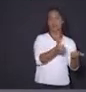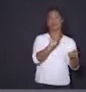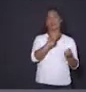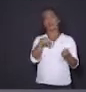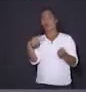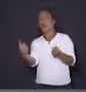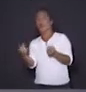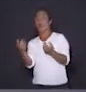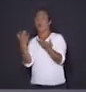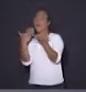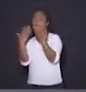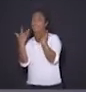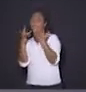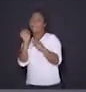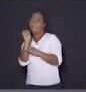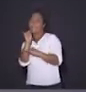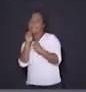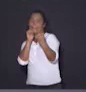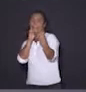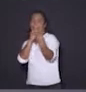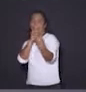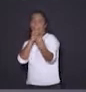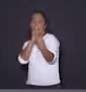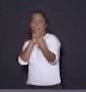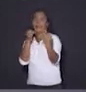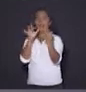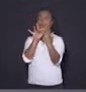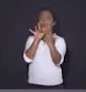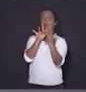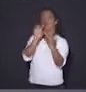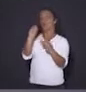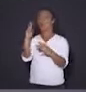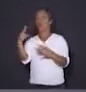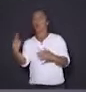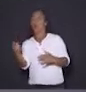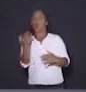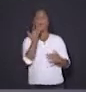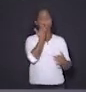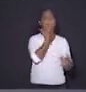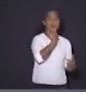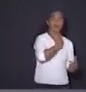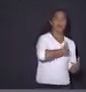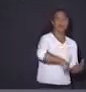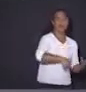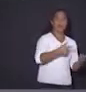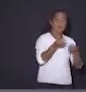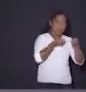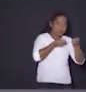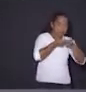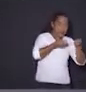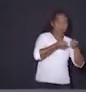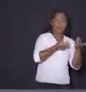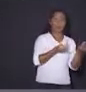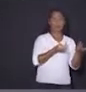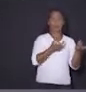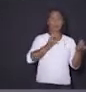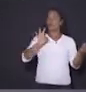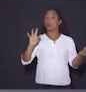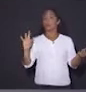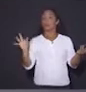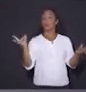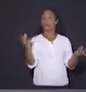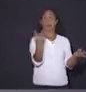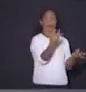que as meninas e mulheres usam para controlar a própria menstruação entre outros exemplos todos eles são formas de